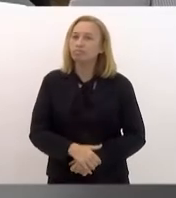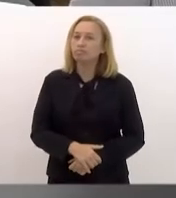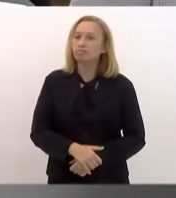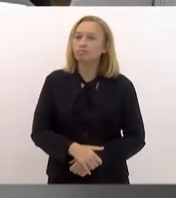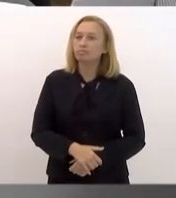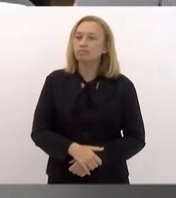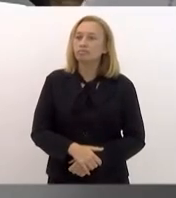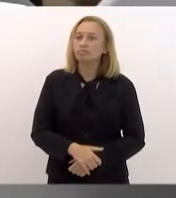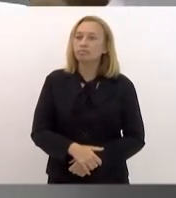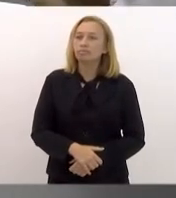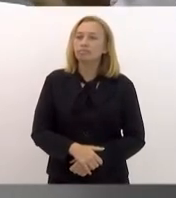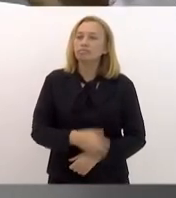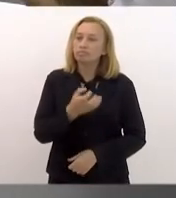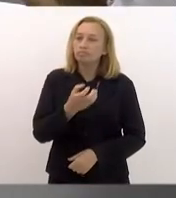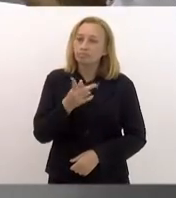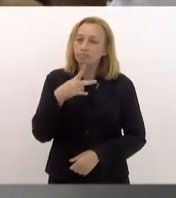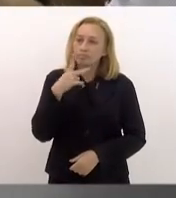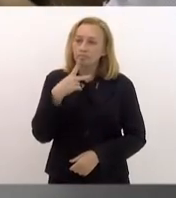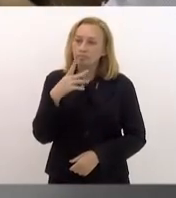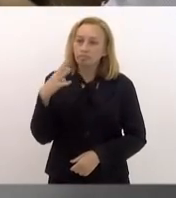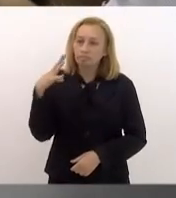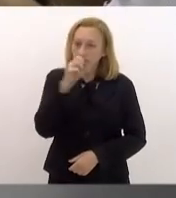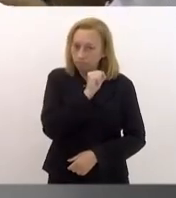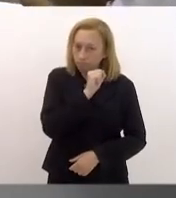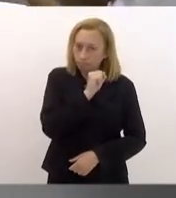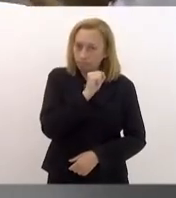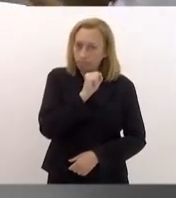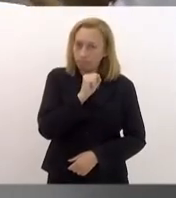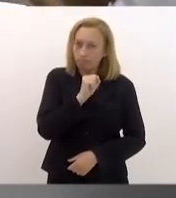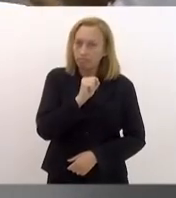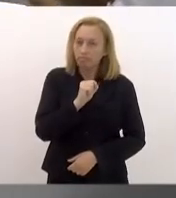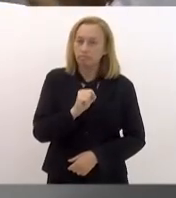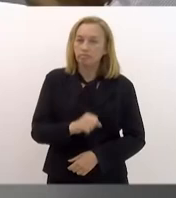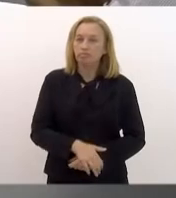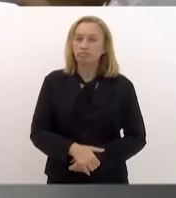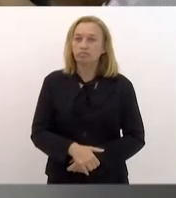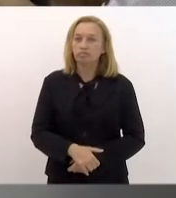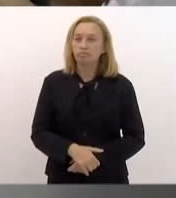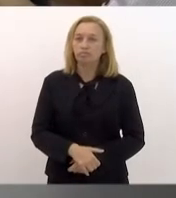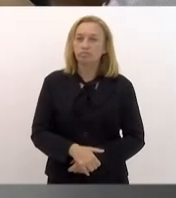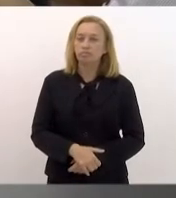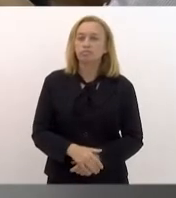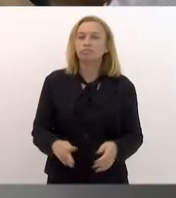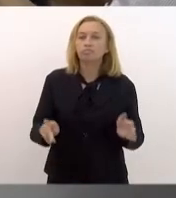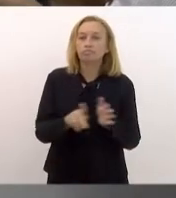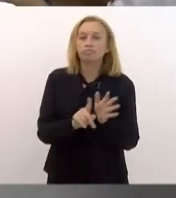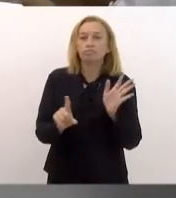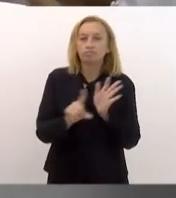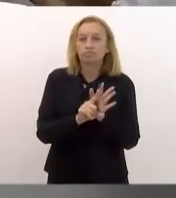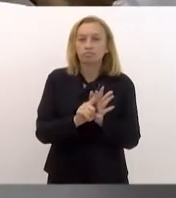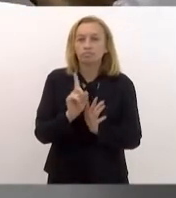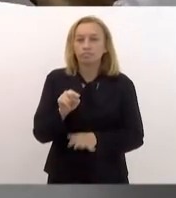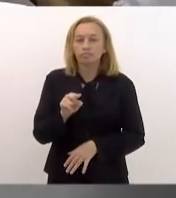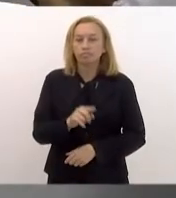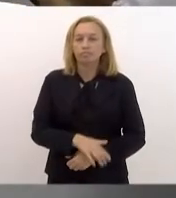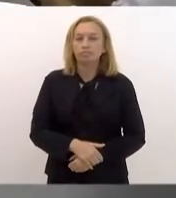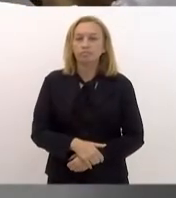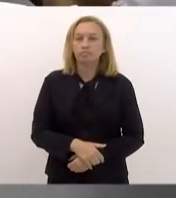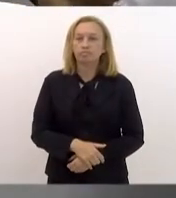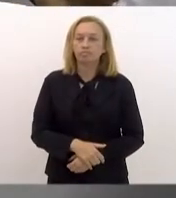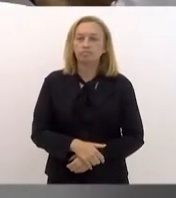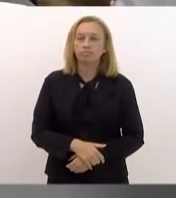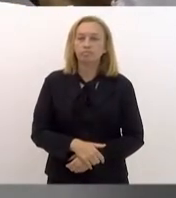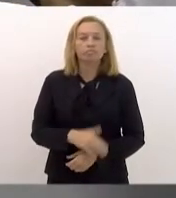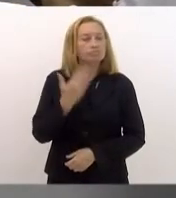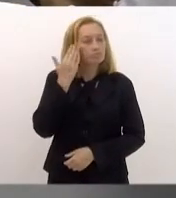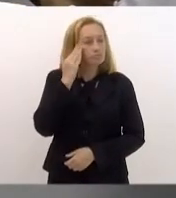IRM. Mas queria falar rapidamente sobre o aspecto específico do projeto de lei. Né? Que eu